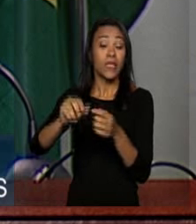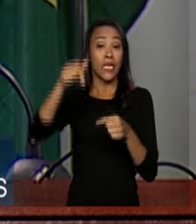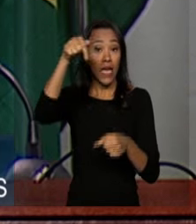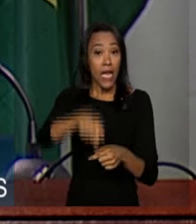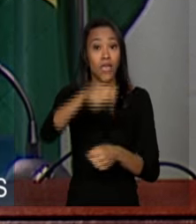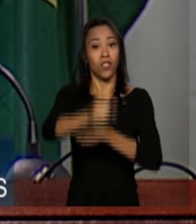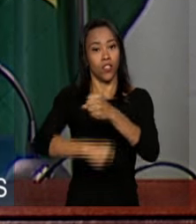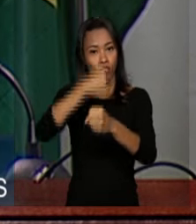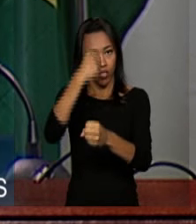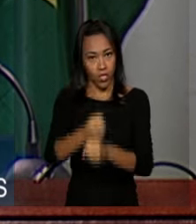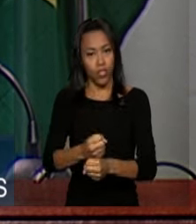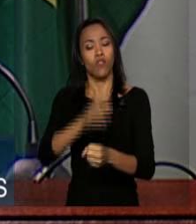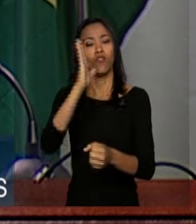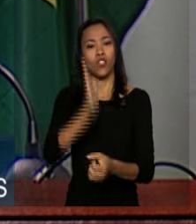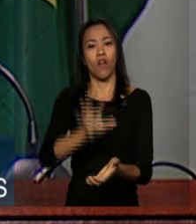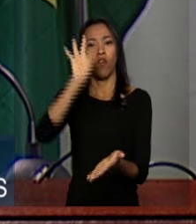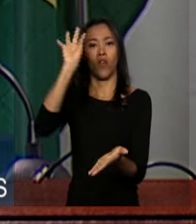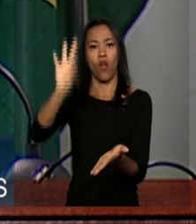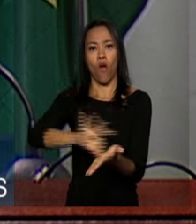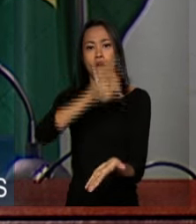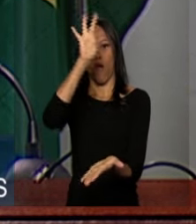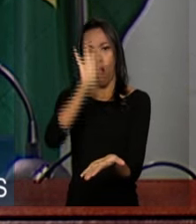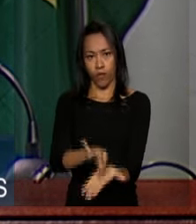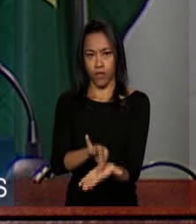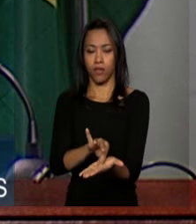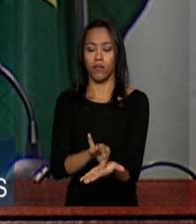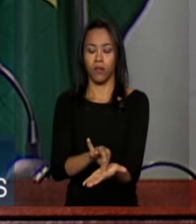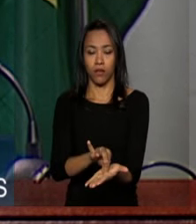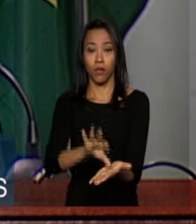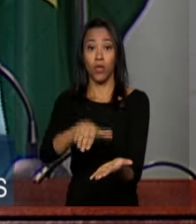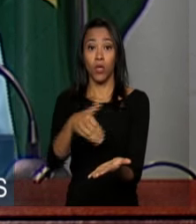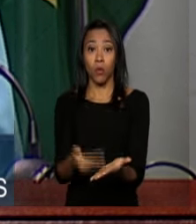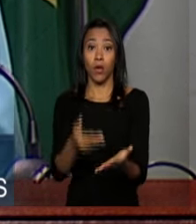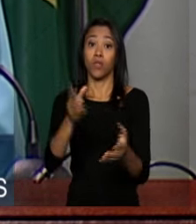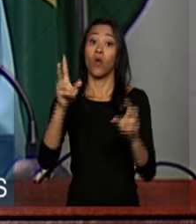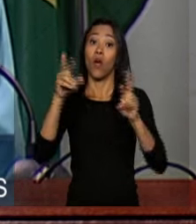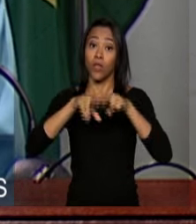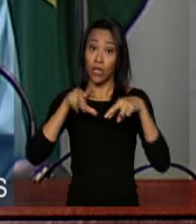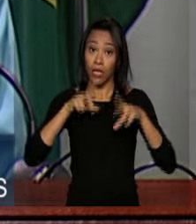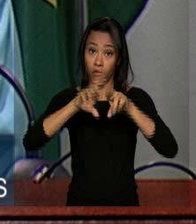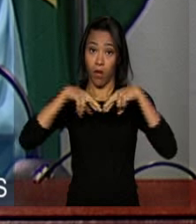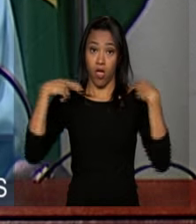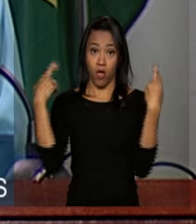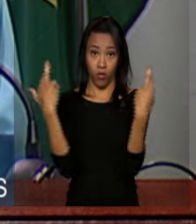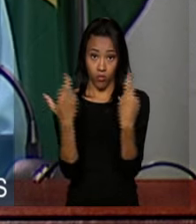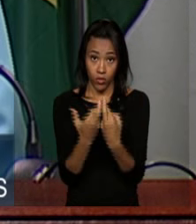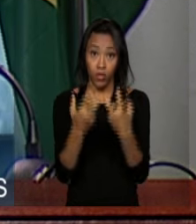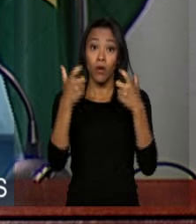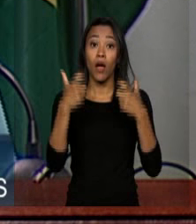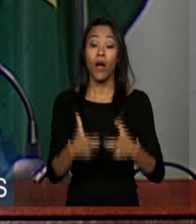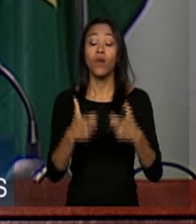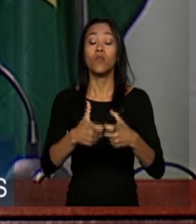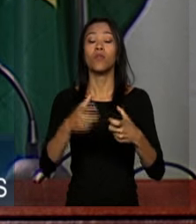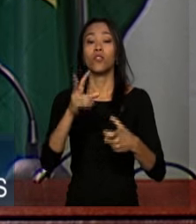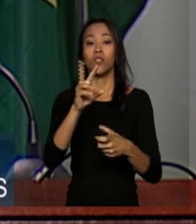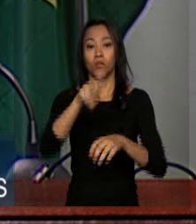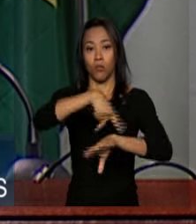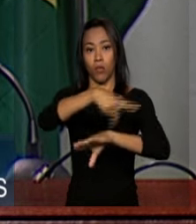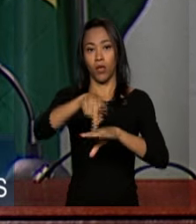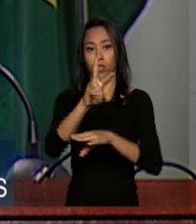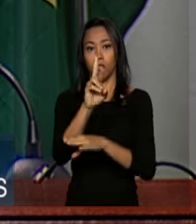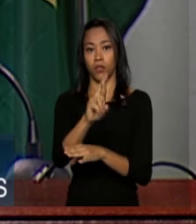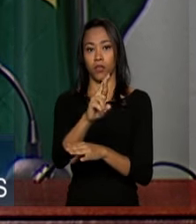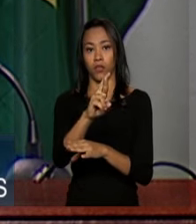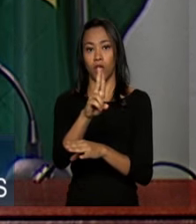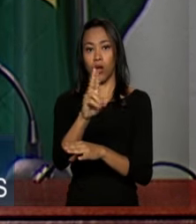definitivamente formalizamos e oficializamos quando os BRICS se reuniu em Ufá, na Rússia. Mas